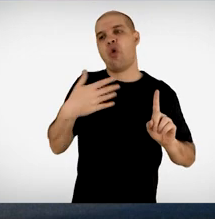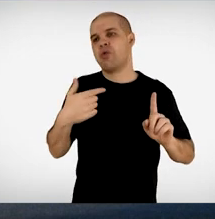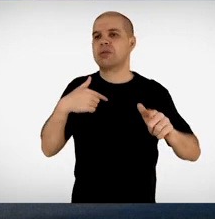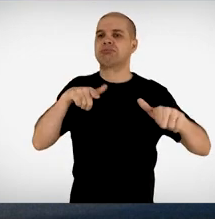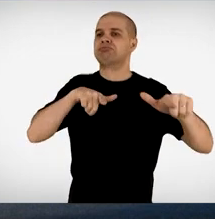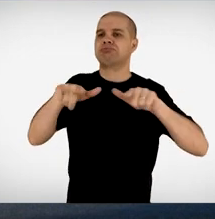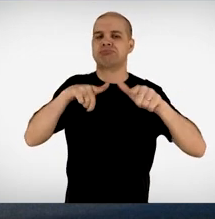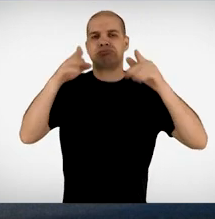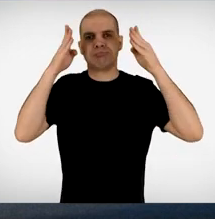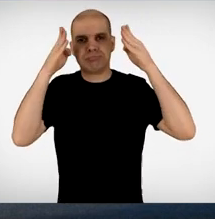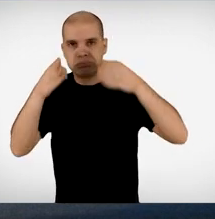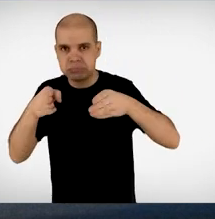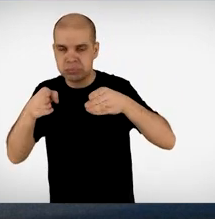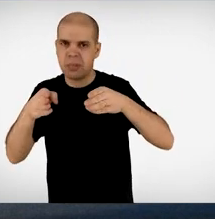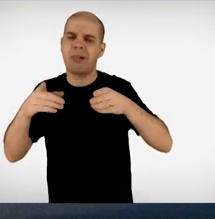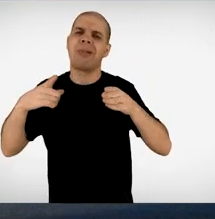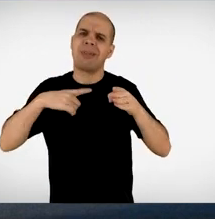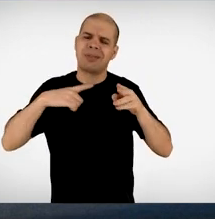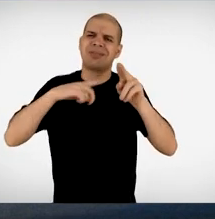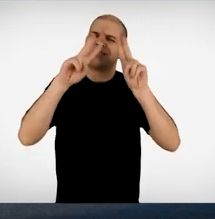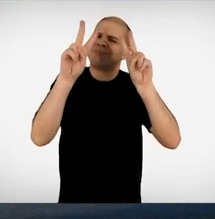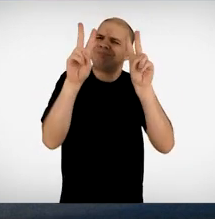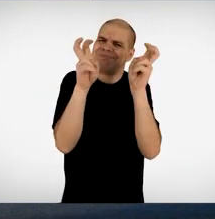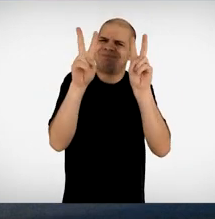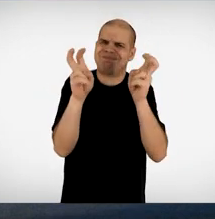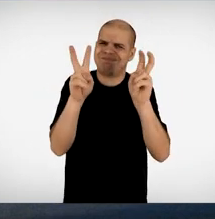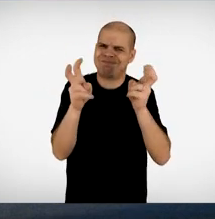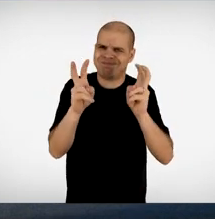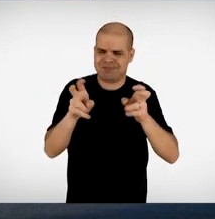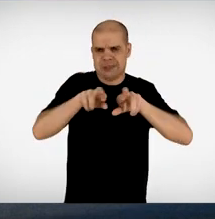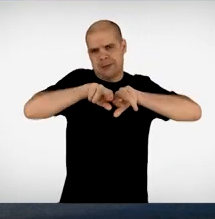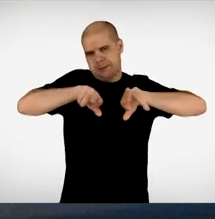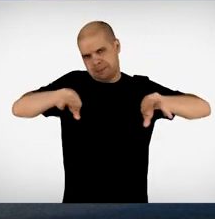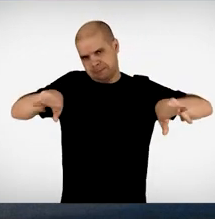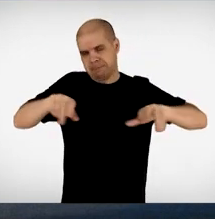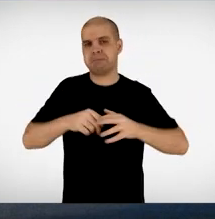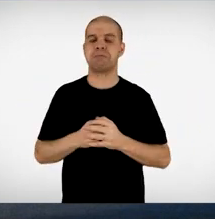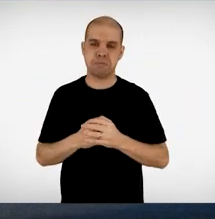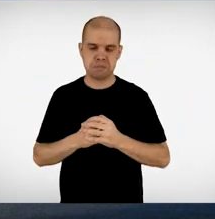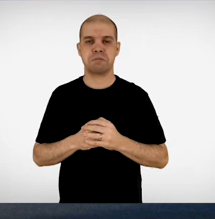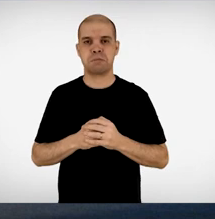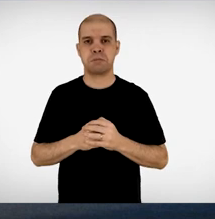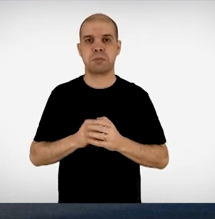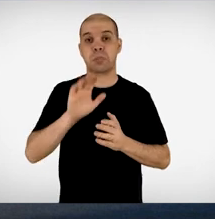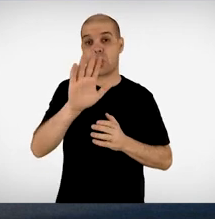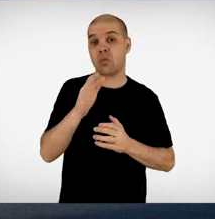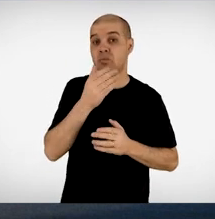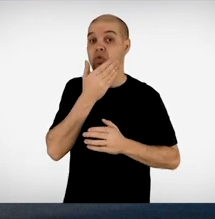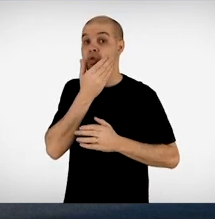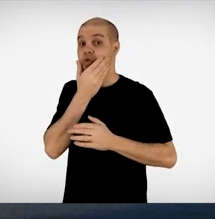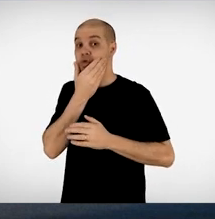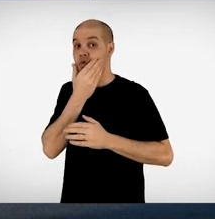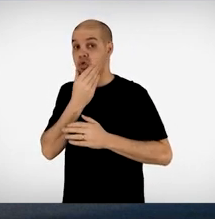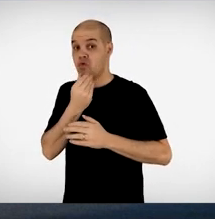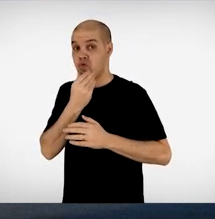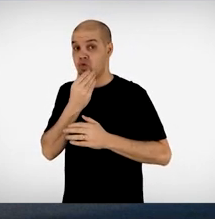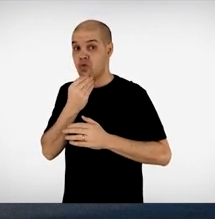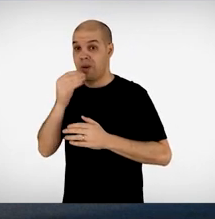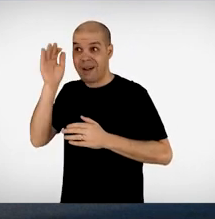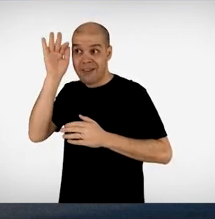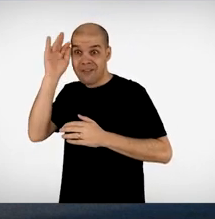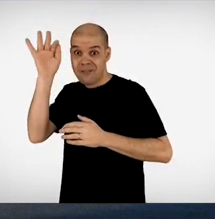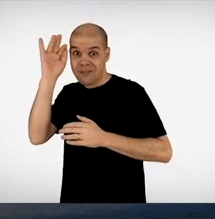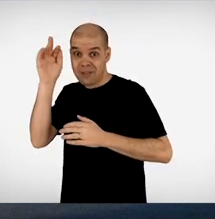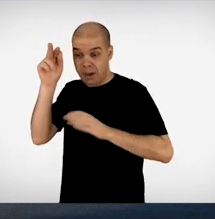algo de outro tempo. E aqui eu vou só falar, é a única citação, eu juro que eu vou fazer. O Agamben, um